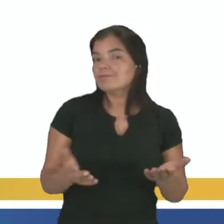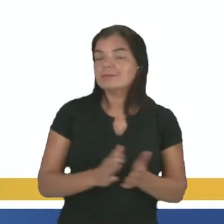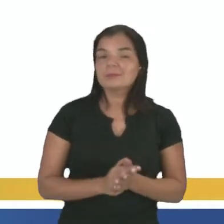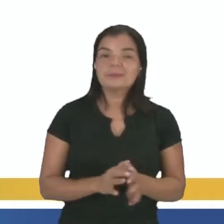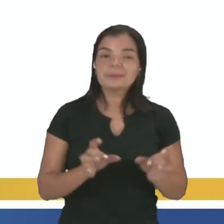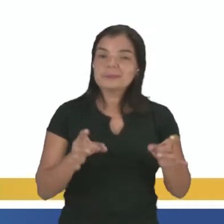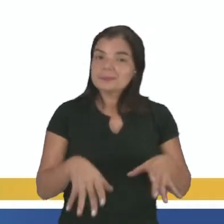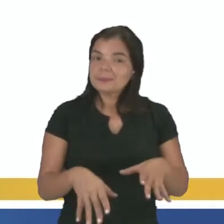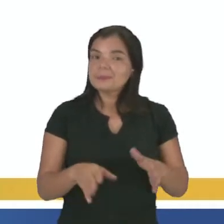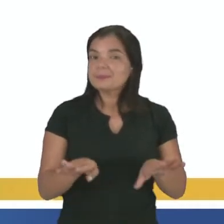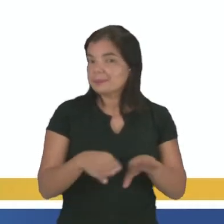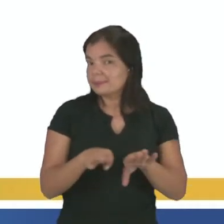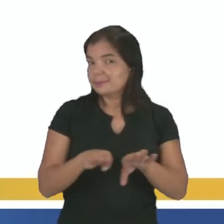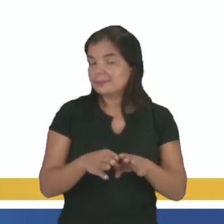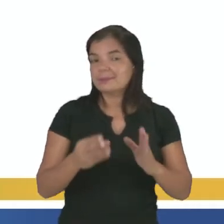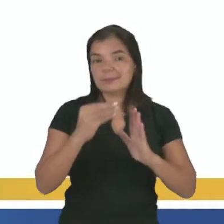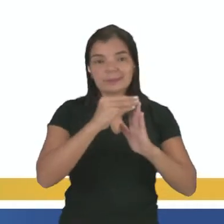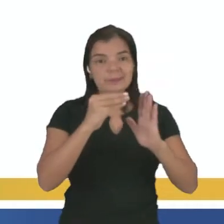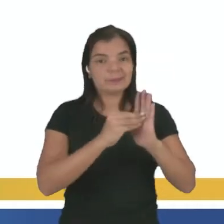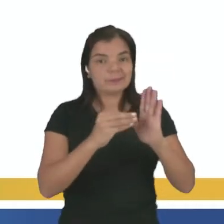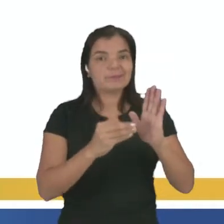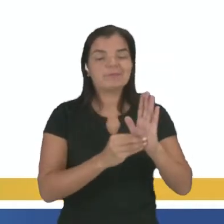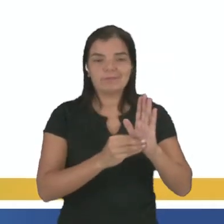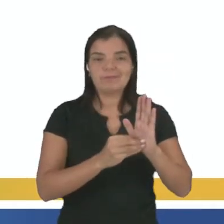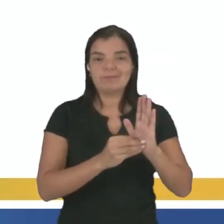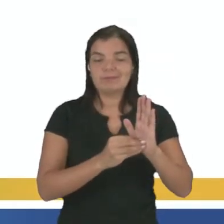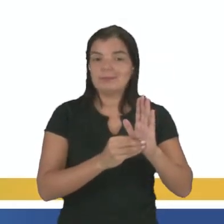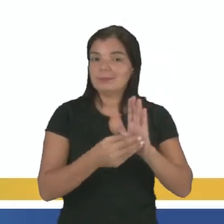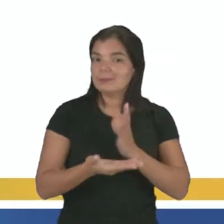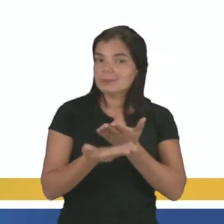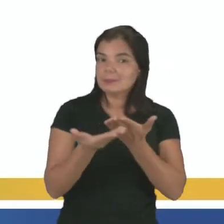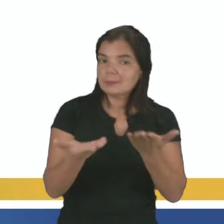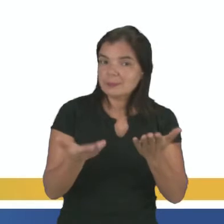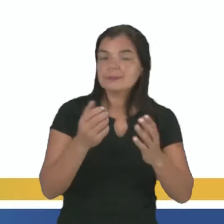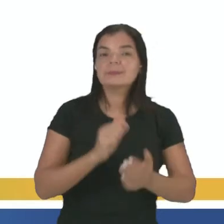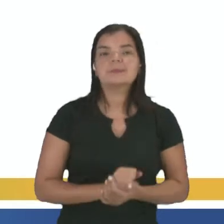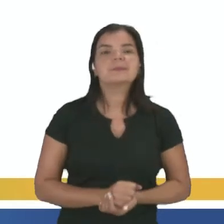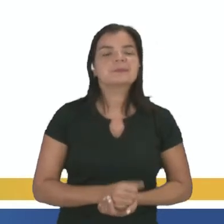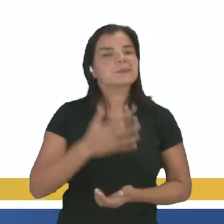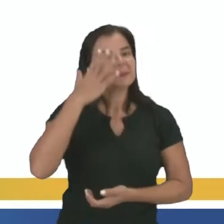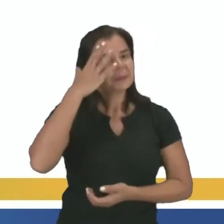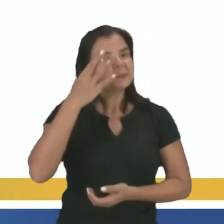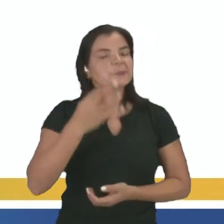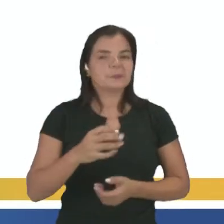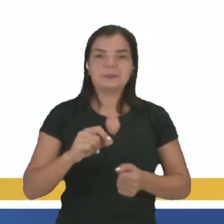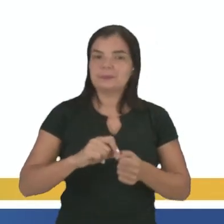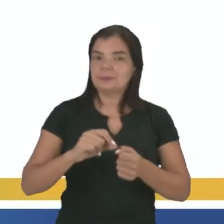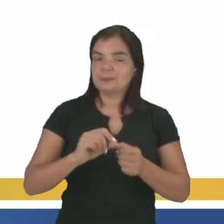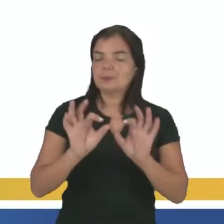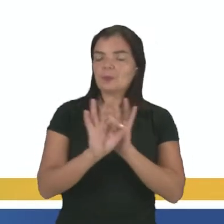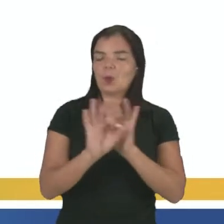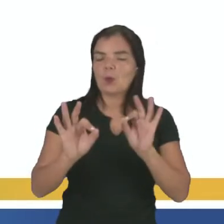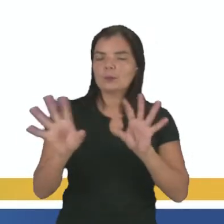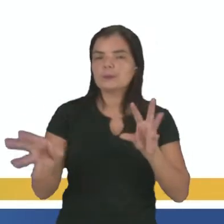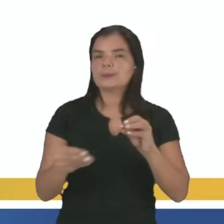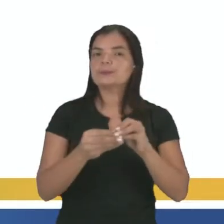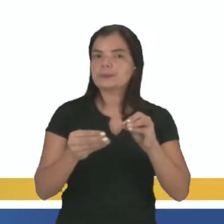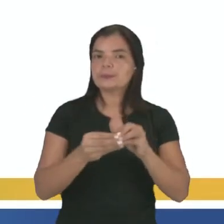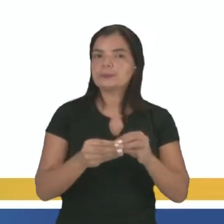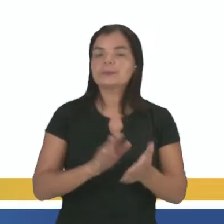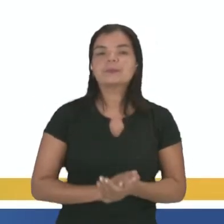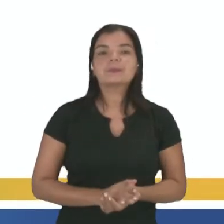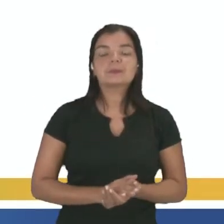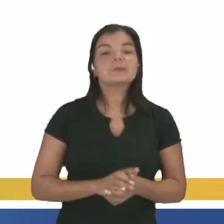por último, essa aí, então, é o espaço dedicado a você, que certamente vai fazer ótimos resumos,